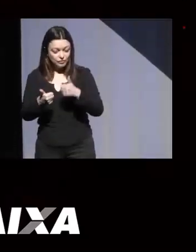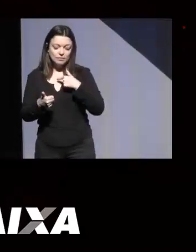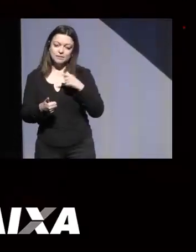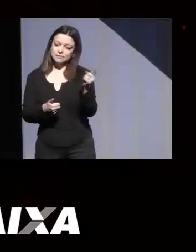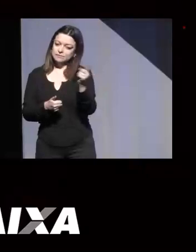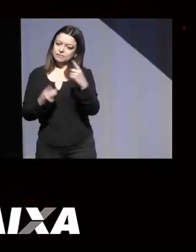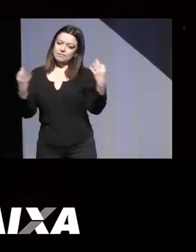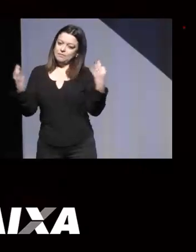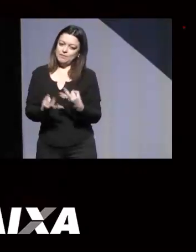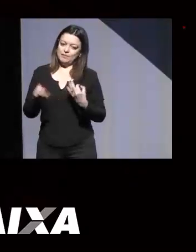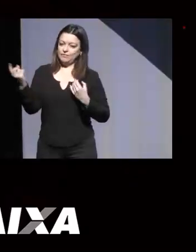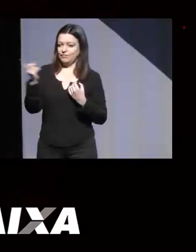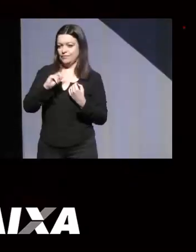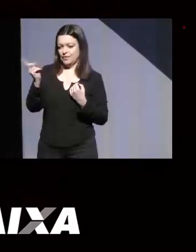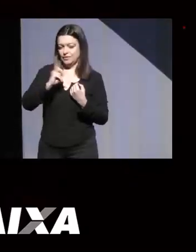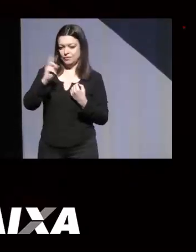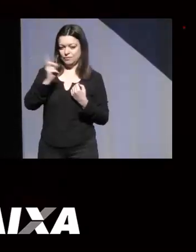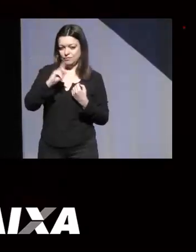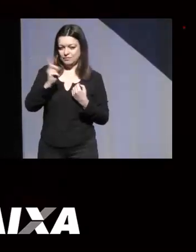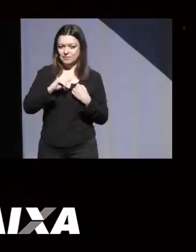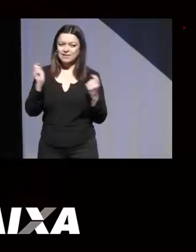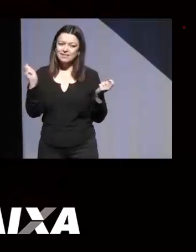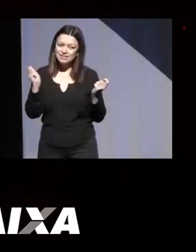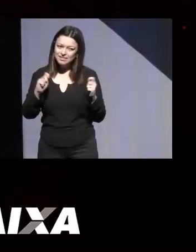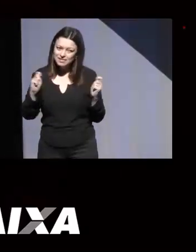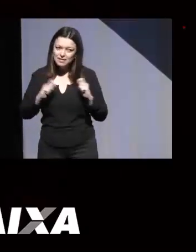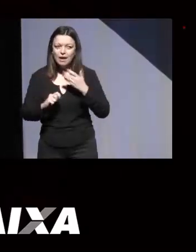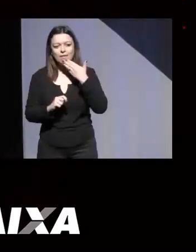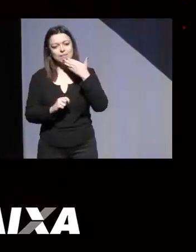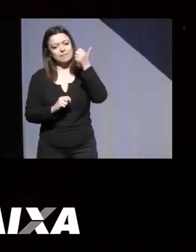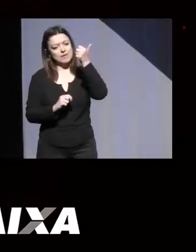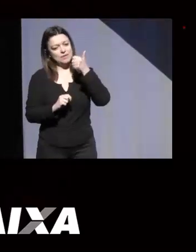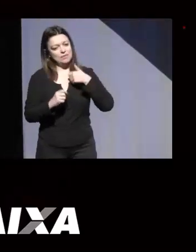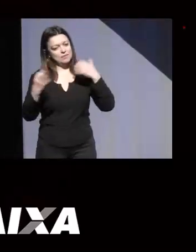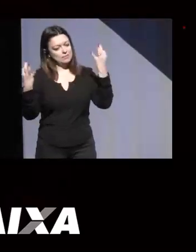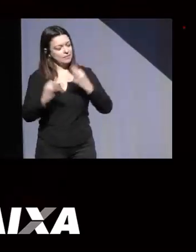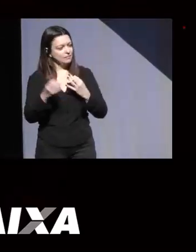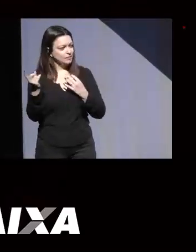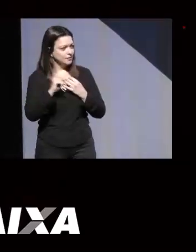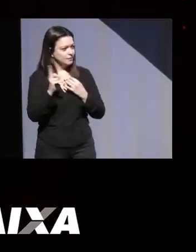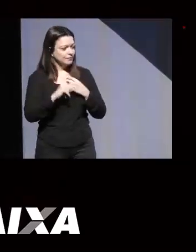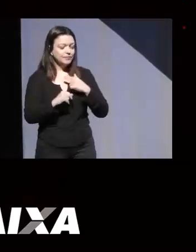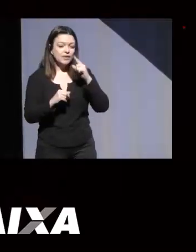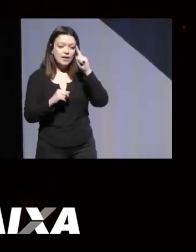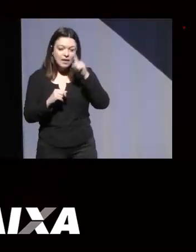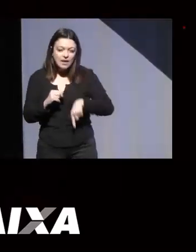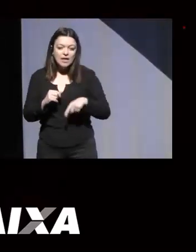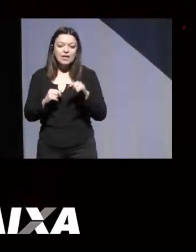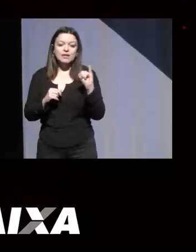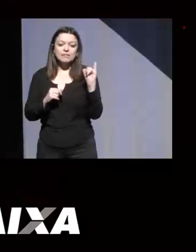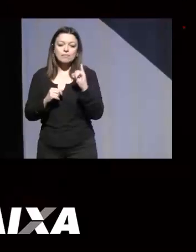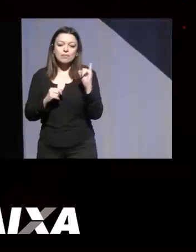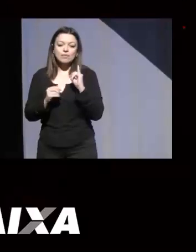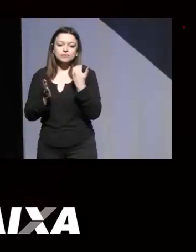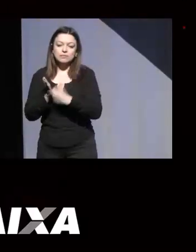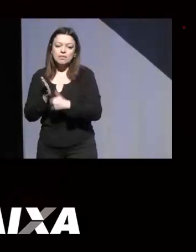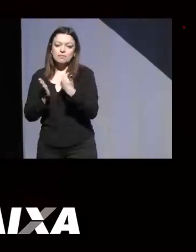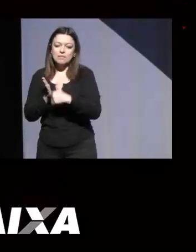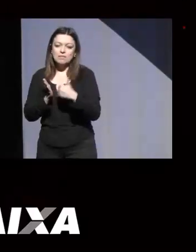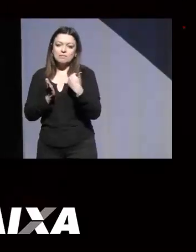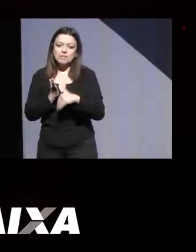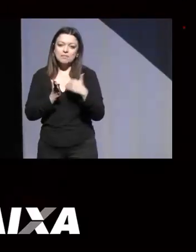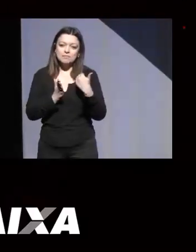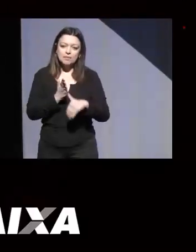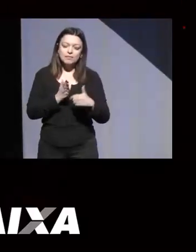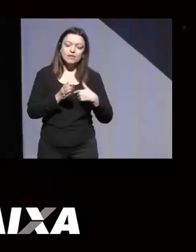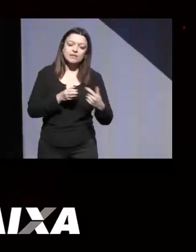maravilha, né? Podia ser melhor. O que é o cashback? É a devolução do imposto que recai no